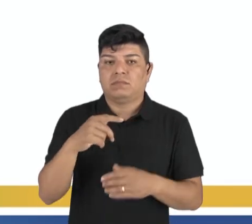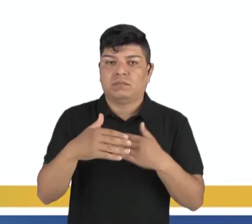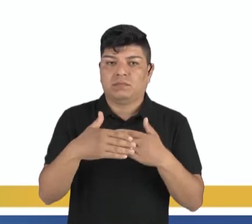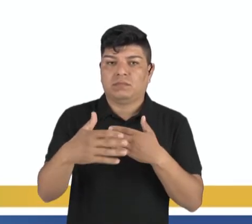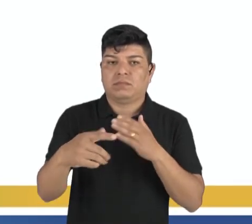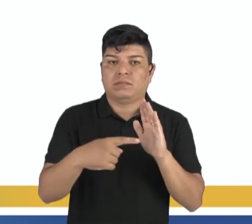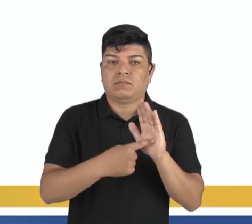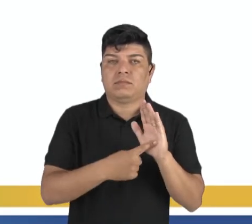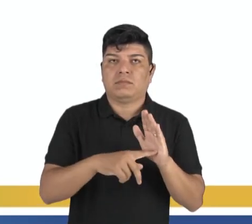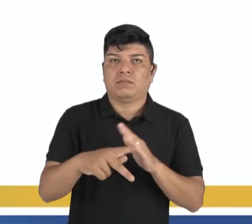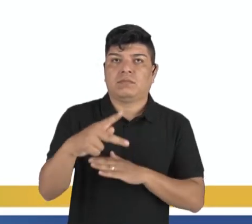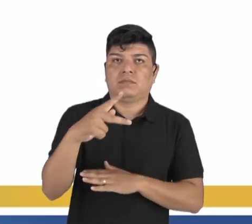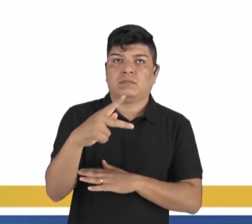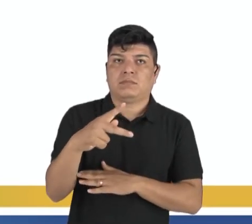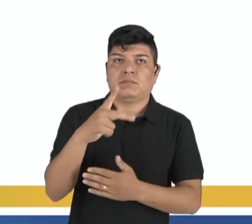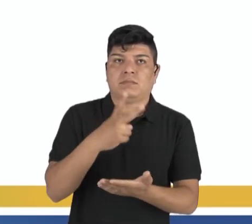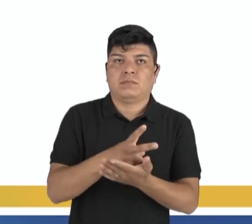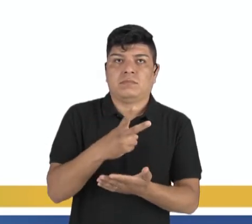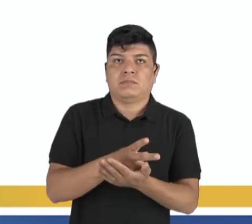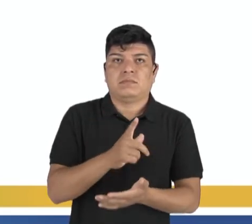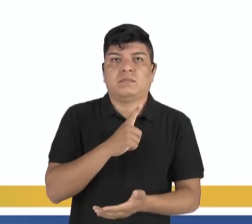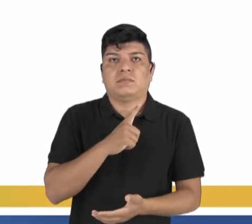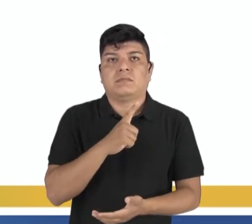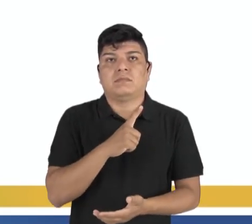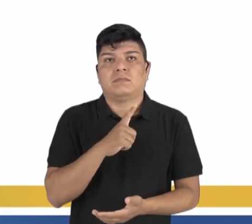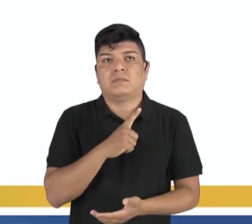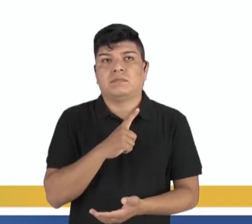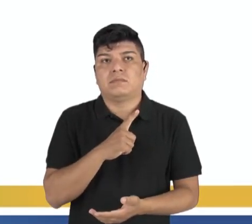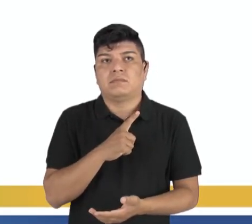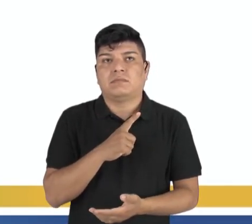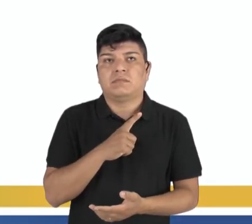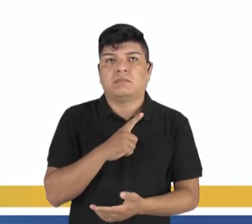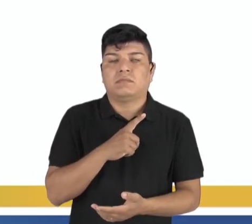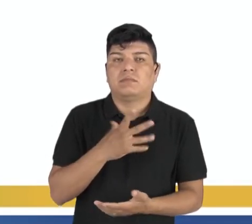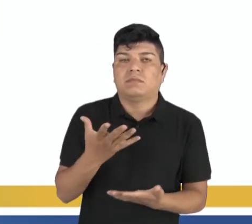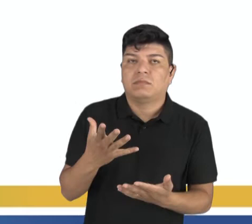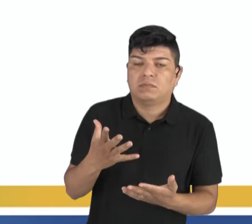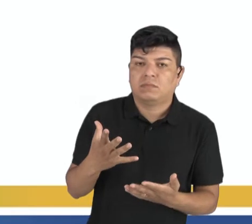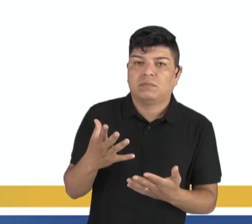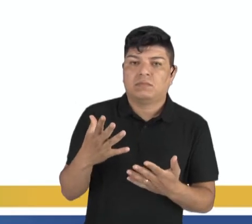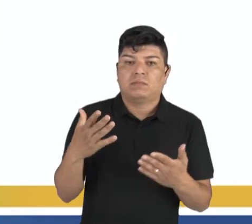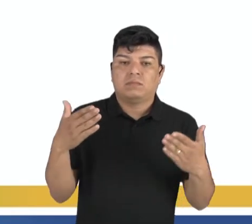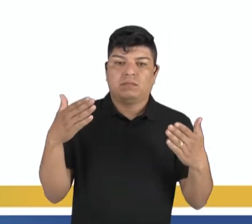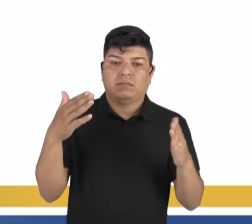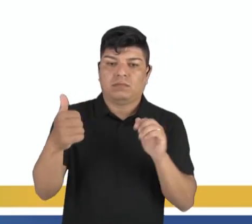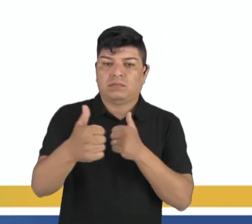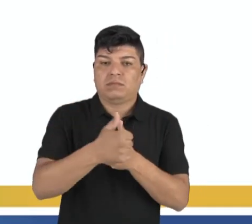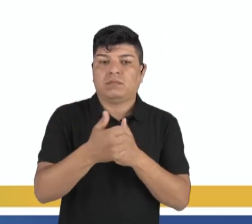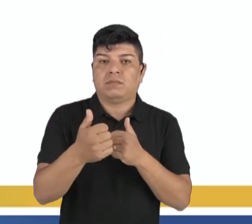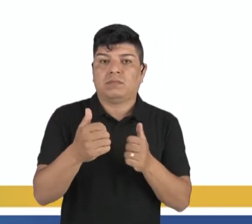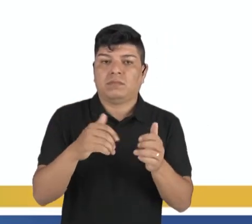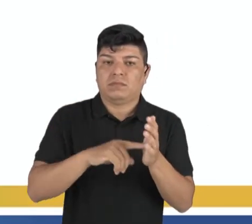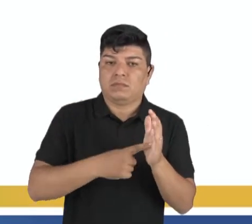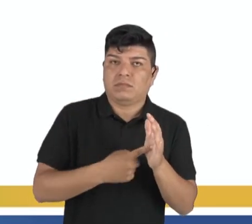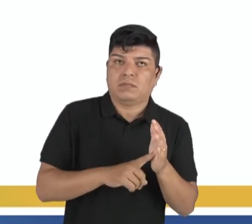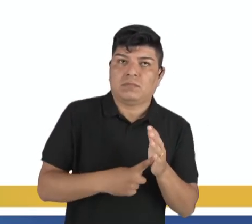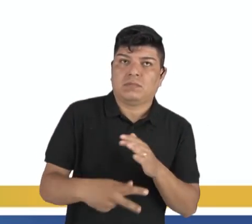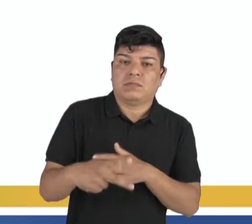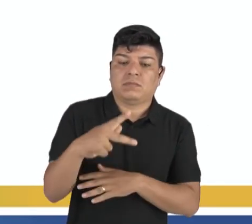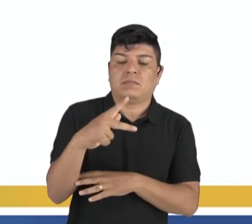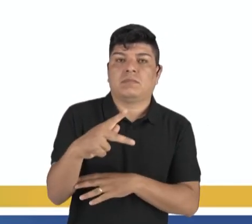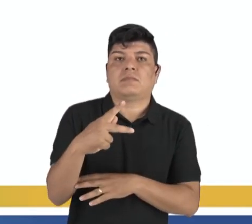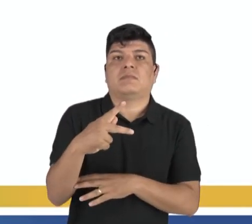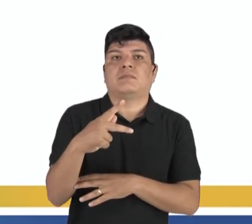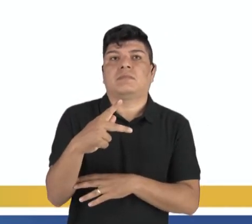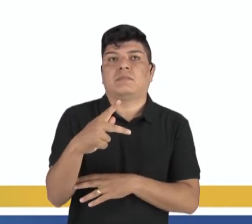ponto pé Observe que eu sempre tenho um ponto de rotação eu sempre estou rotacionando na ao redor de algum ponto e aí achou o ponto pé